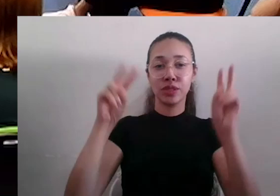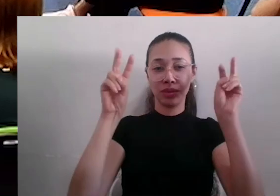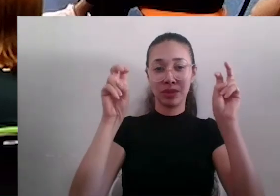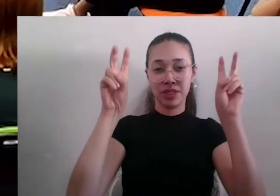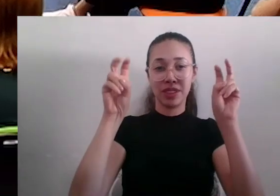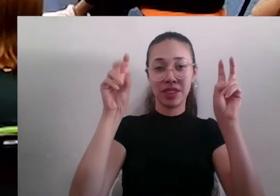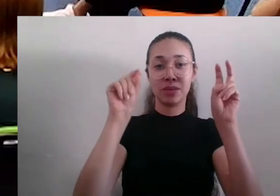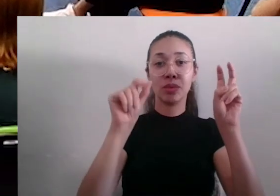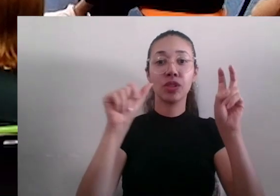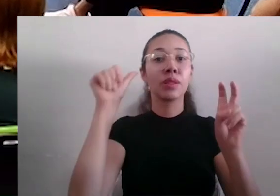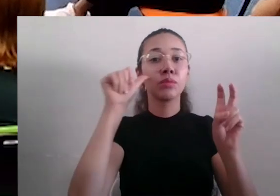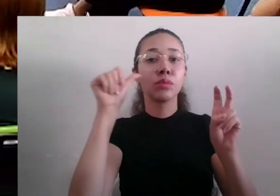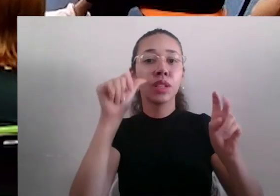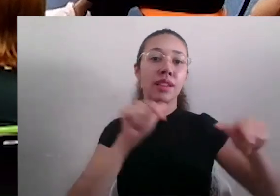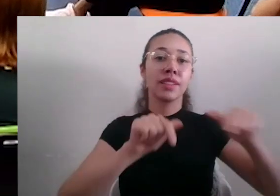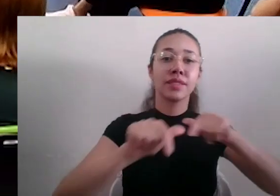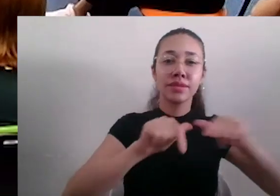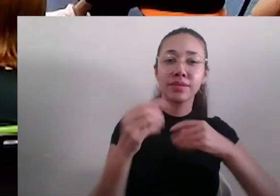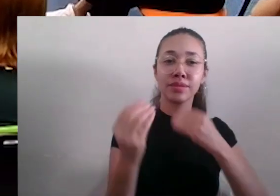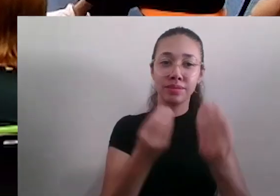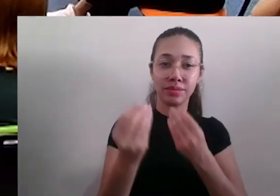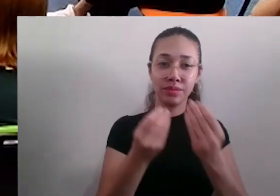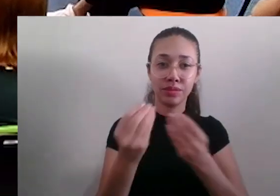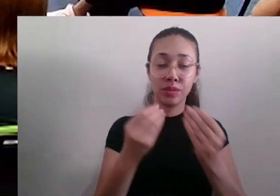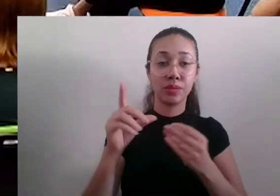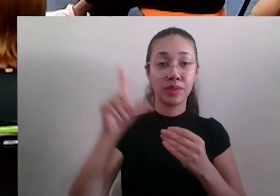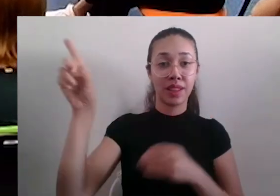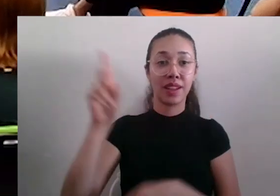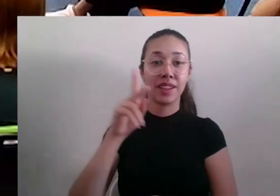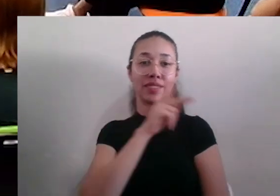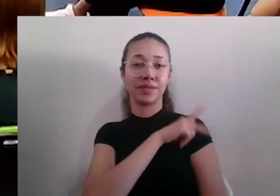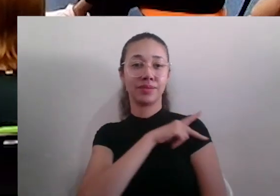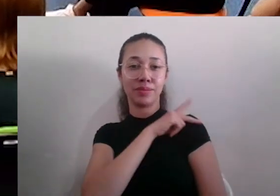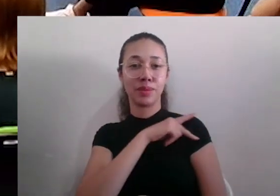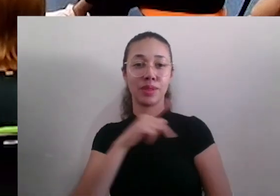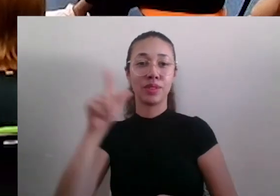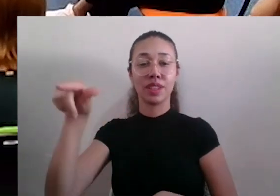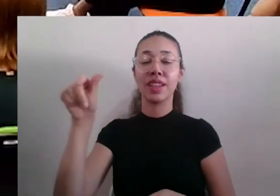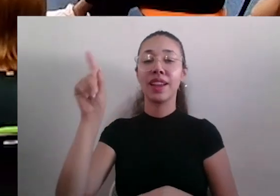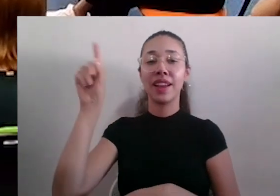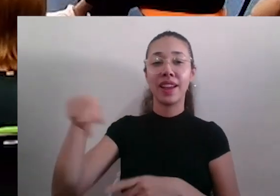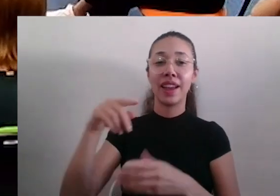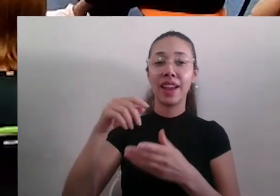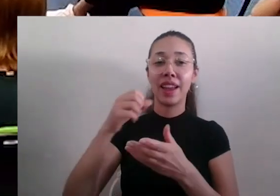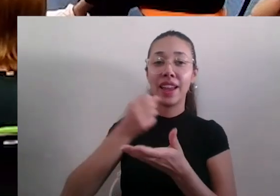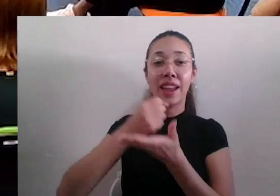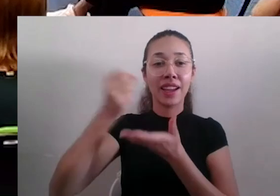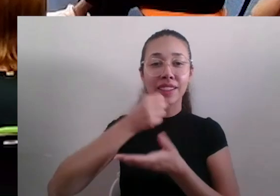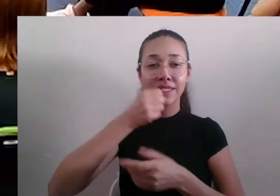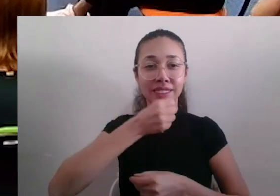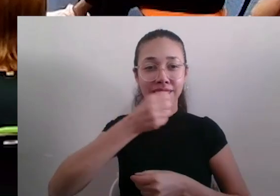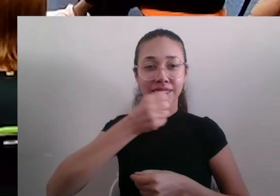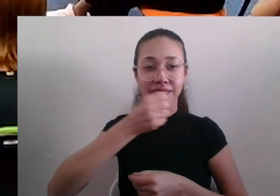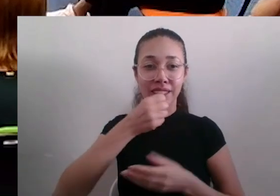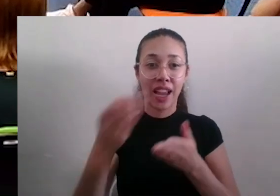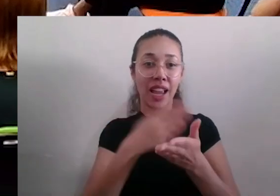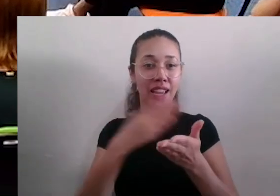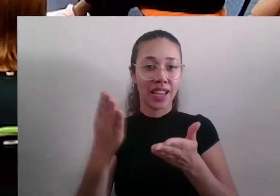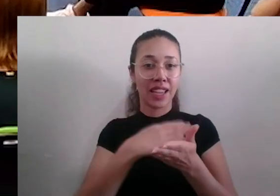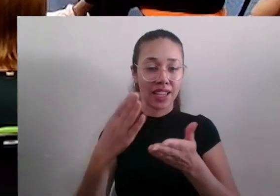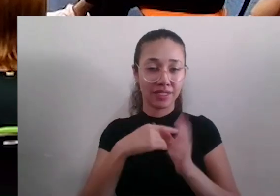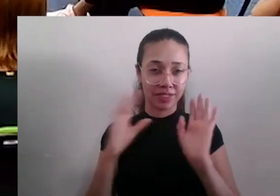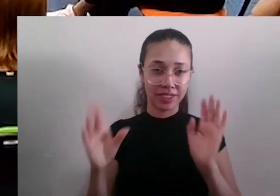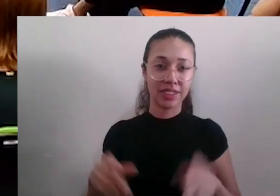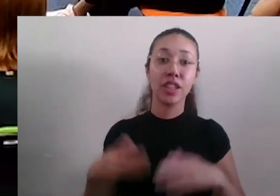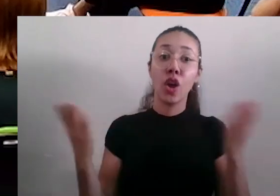mulher em mercado de trabalho que eu fiz pra revista Piauí eu e a Paula escarpim eh que era repórter da revista Piauí na época e hoje em dia é Minha sócia